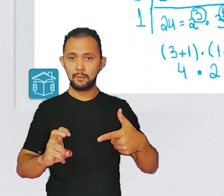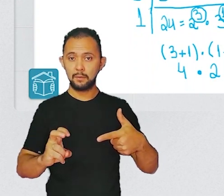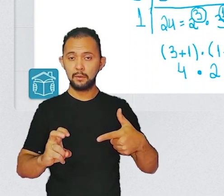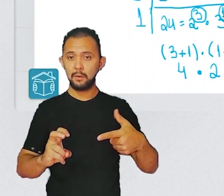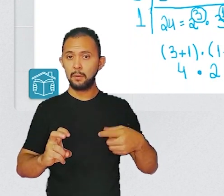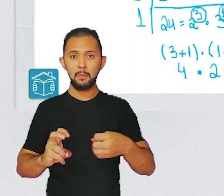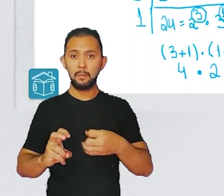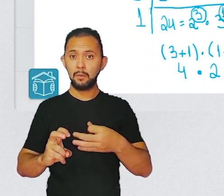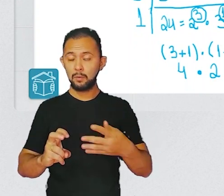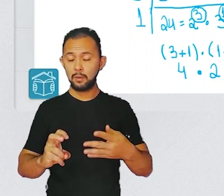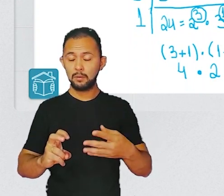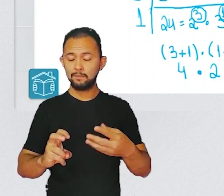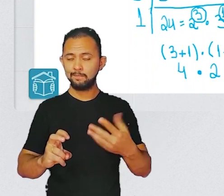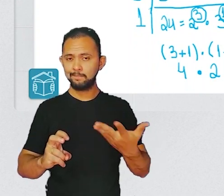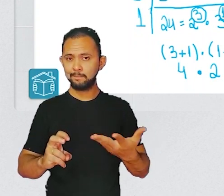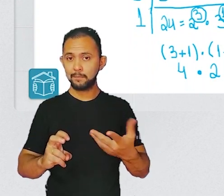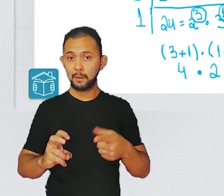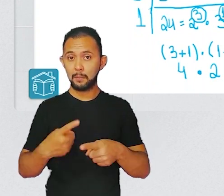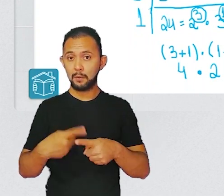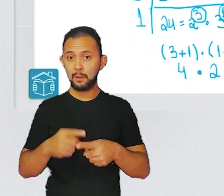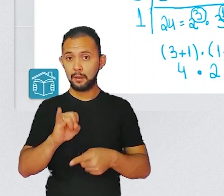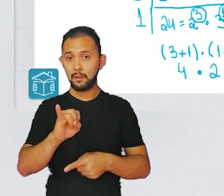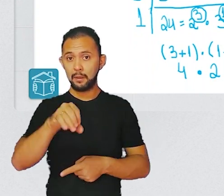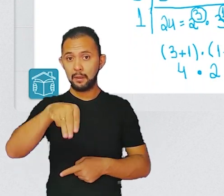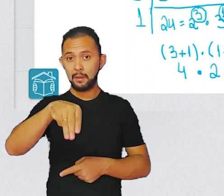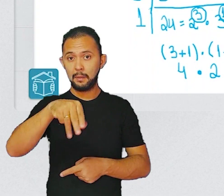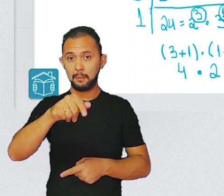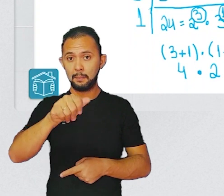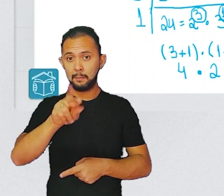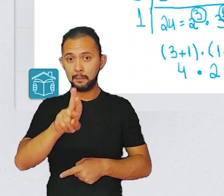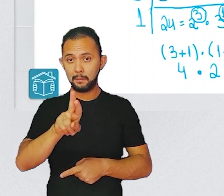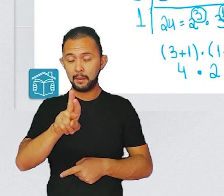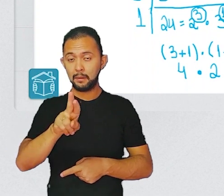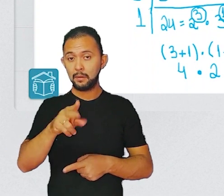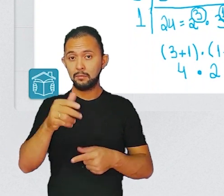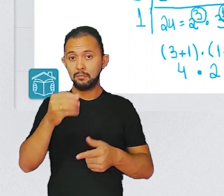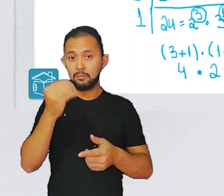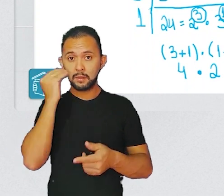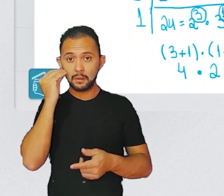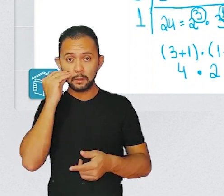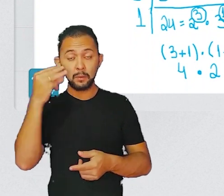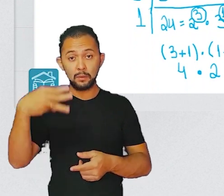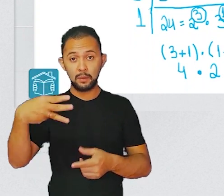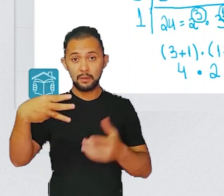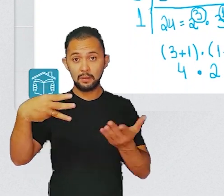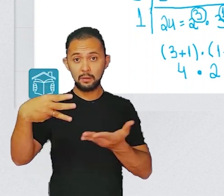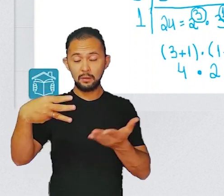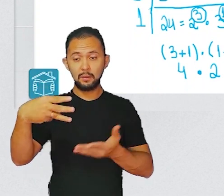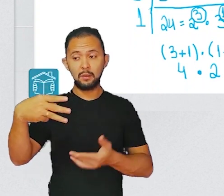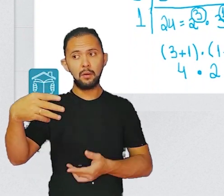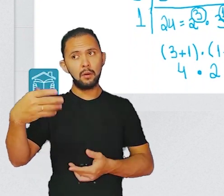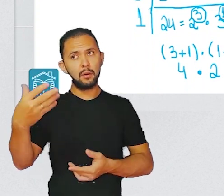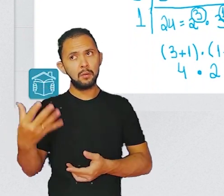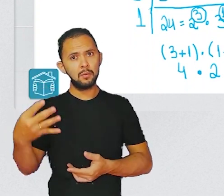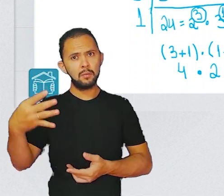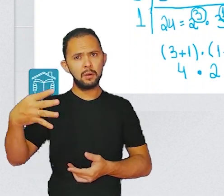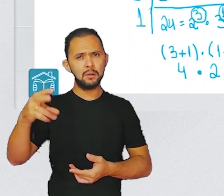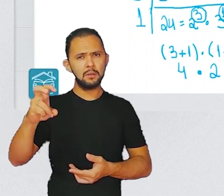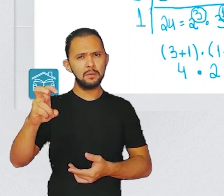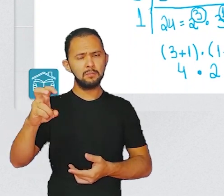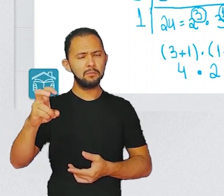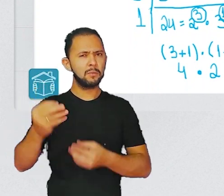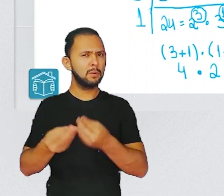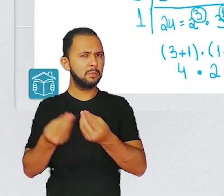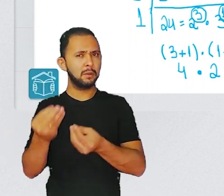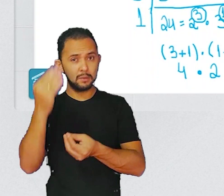45 é divisível por 2? Não, porque ele é ímpar. Então, a gente tenta dividir ele por 3. 45 é divisível por 3?